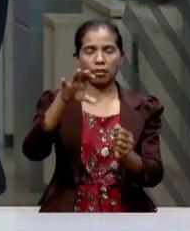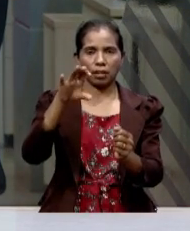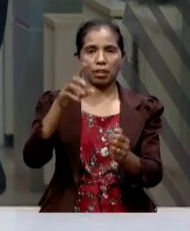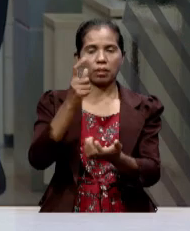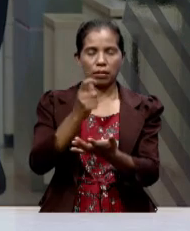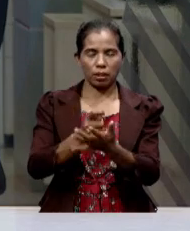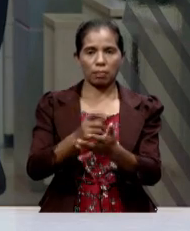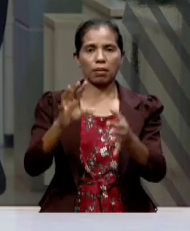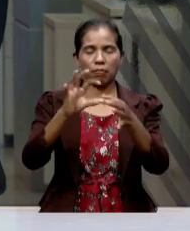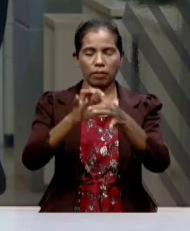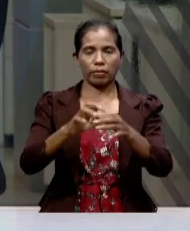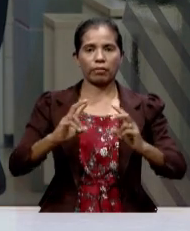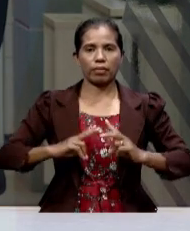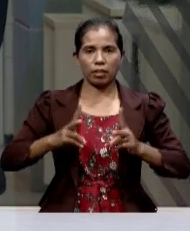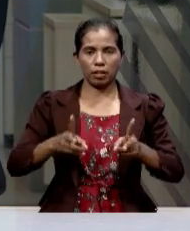sira.